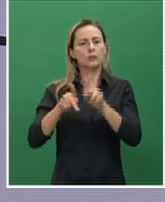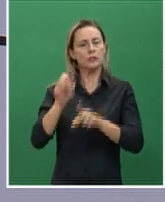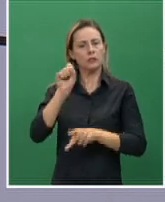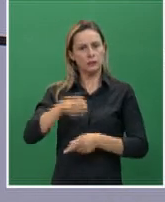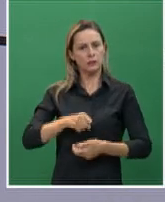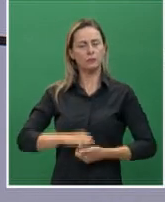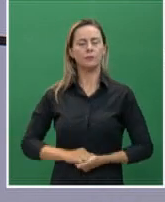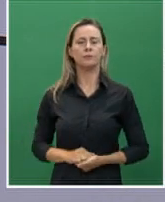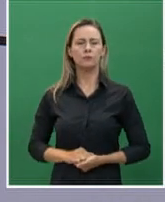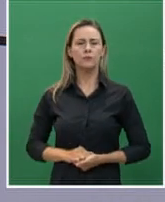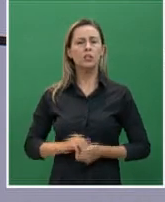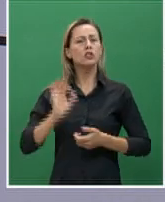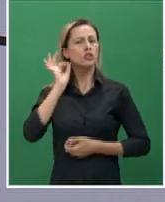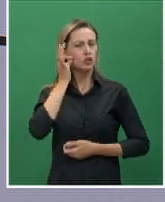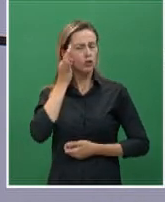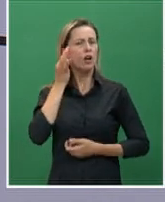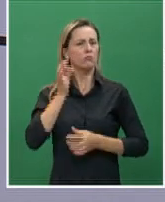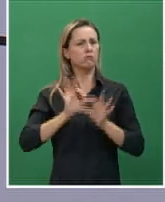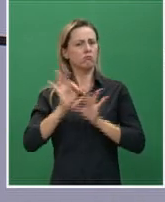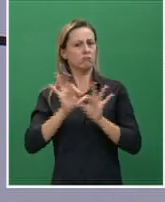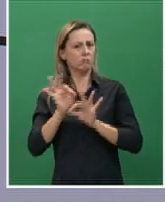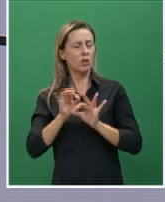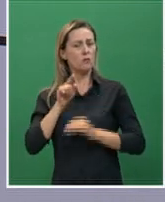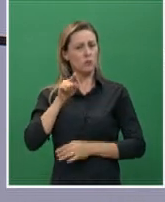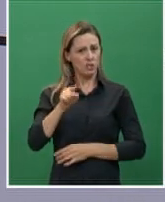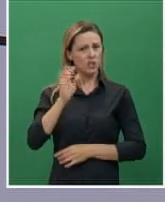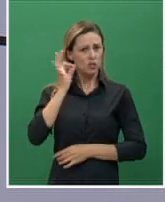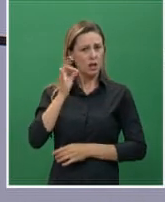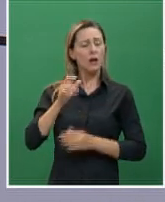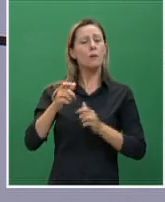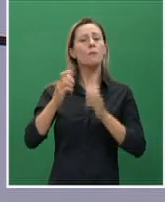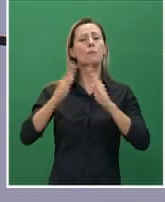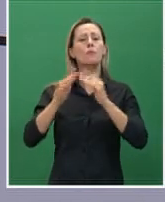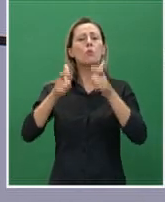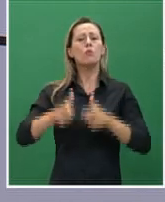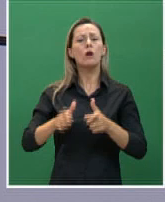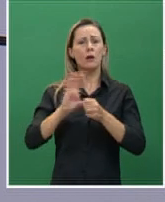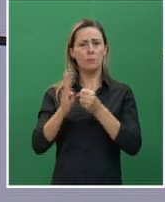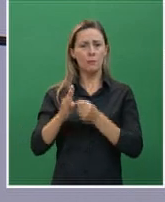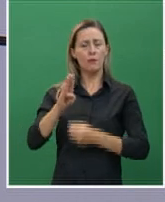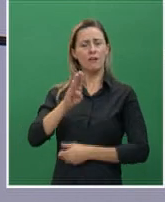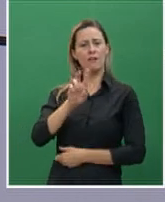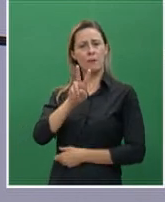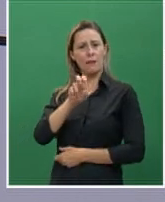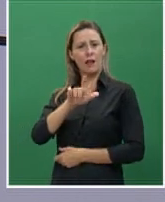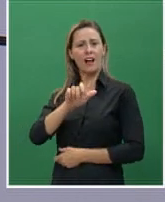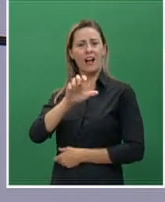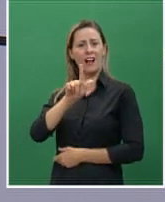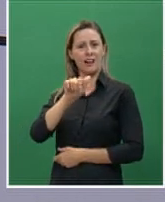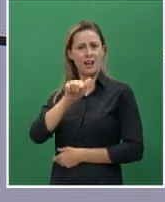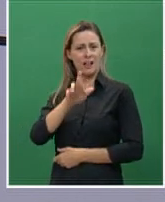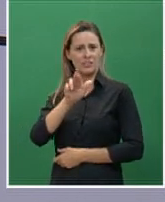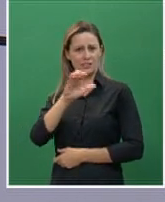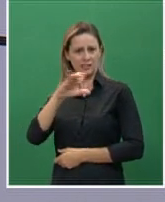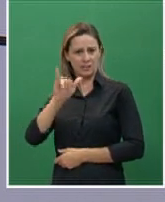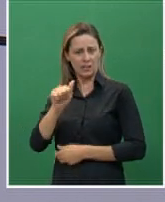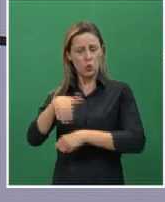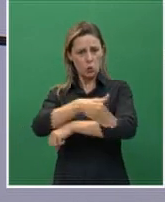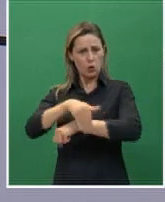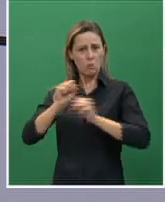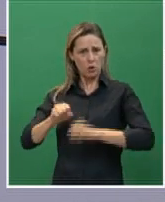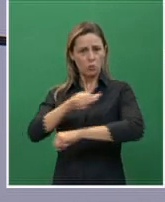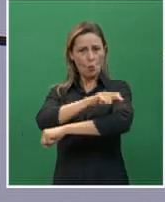importante já estamos projetando inclusive você que mora na velha-garcia para que você possa diminuir o seu tempo que essa rua pode ser